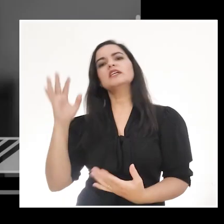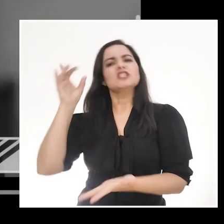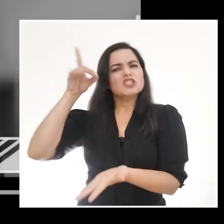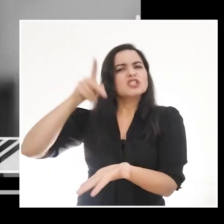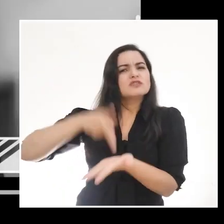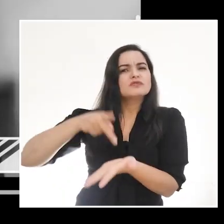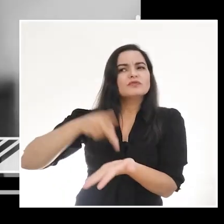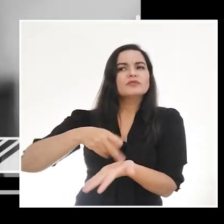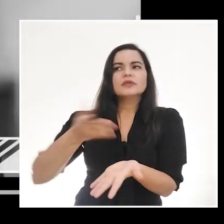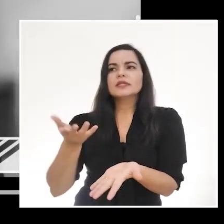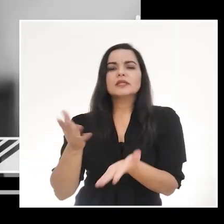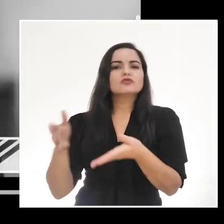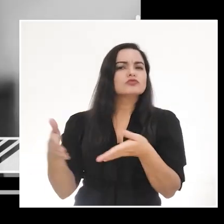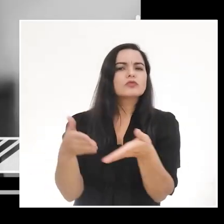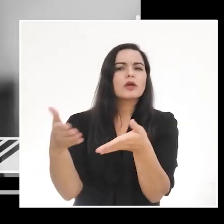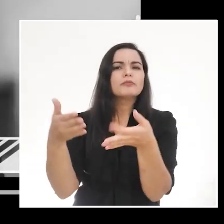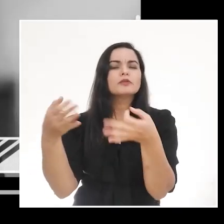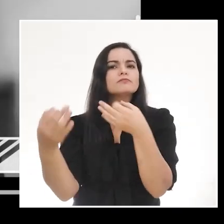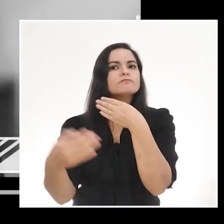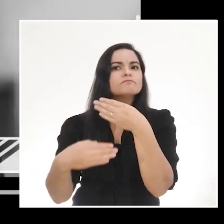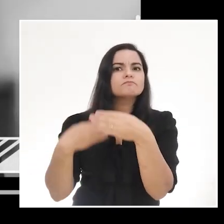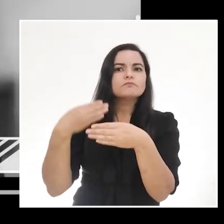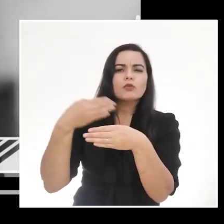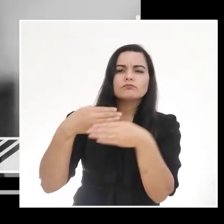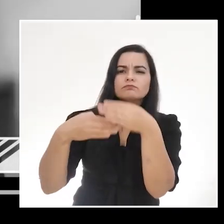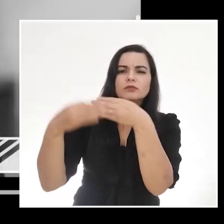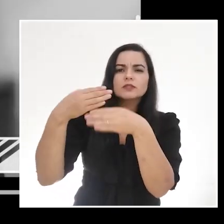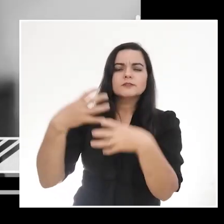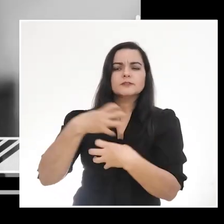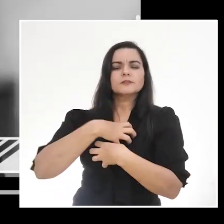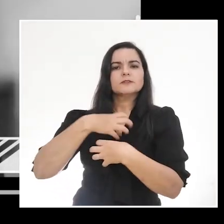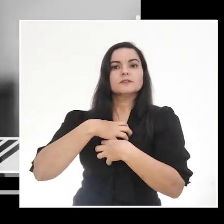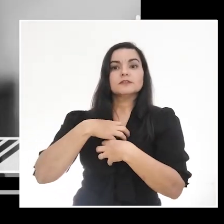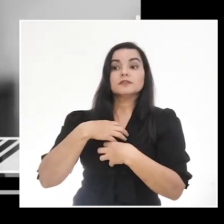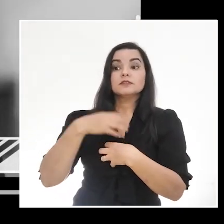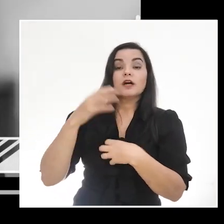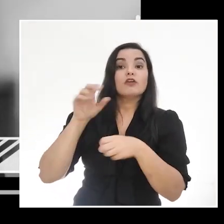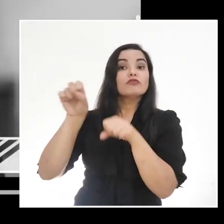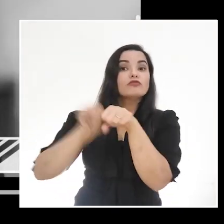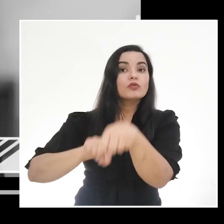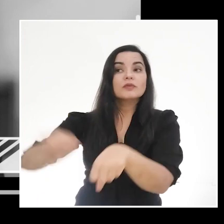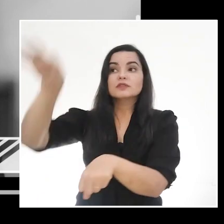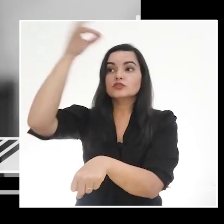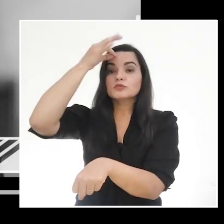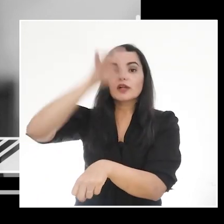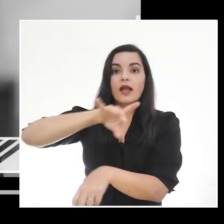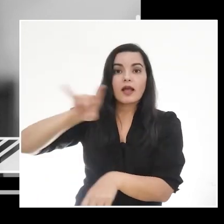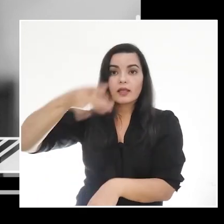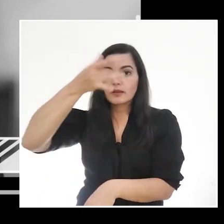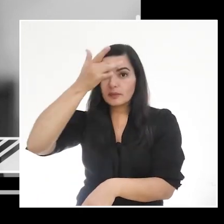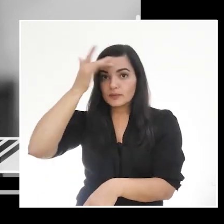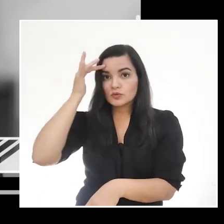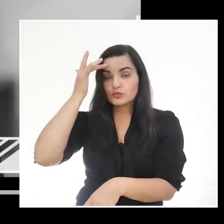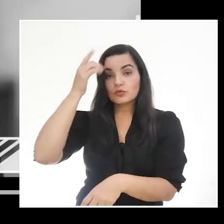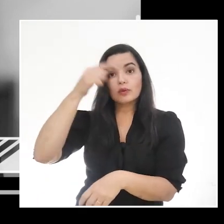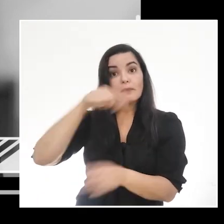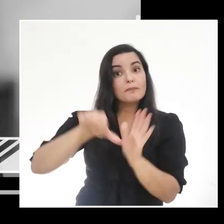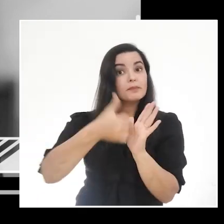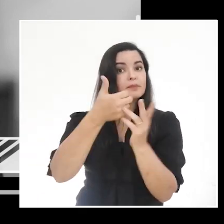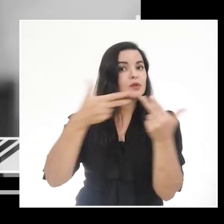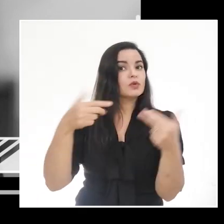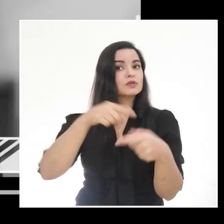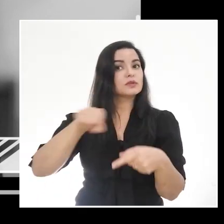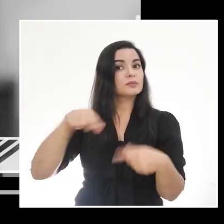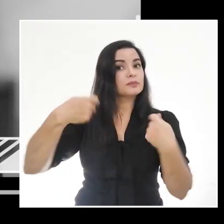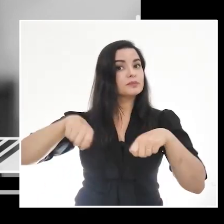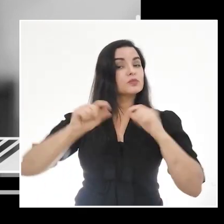Se você deseja viver um caminho de discipulado que seja realmente um caminho de construção da formação